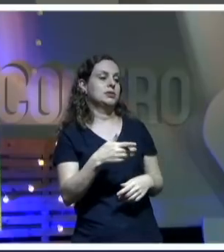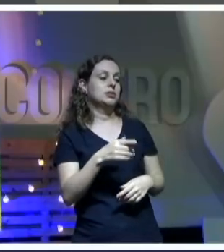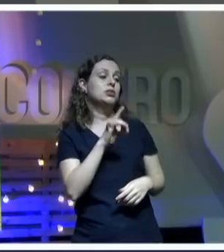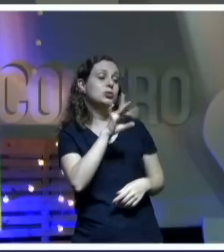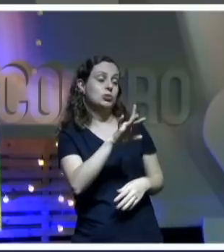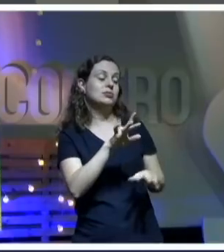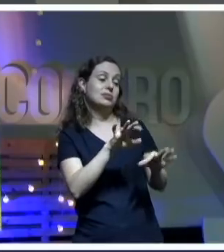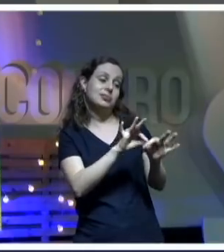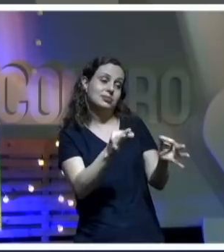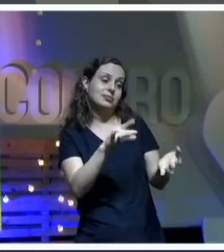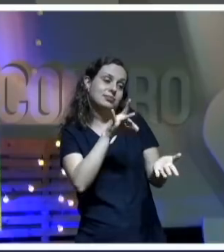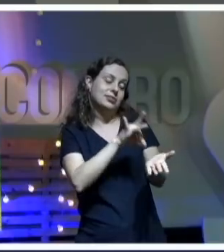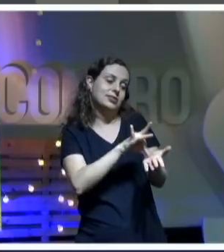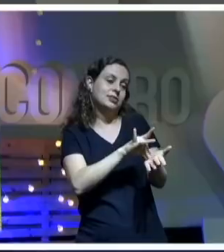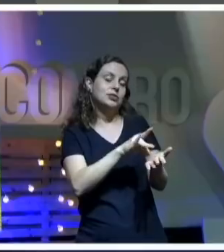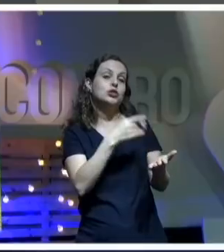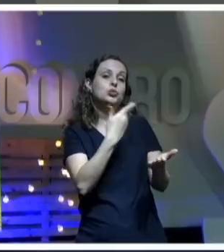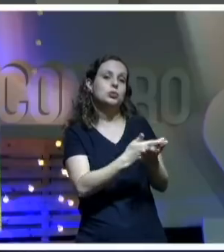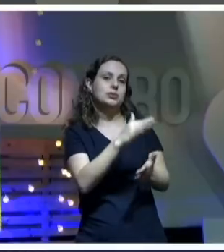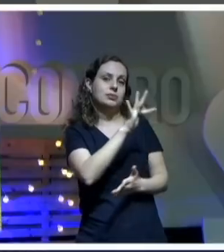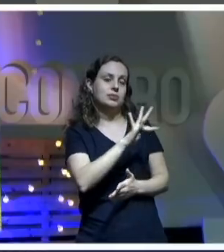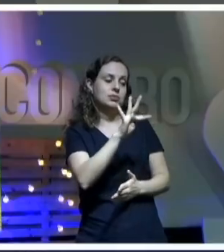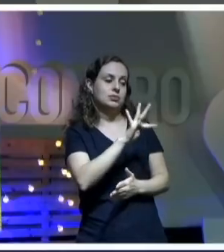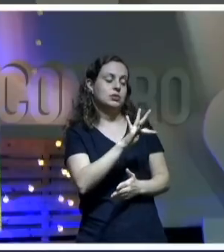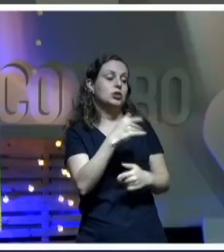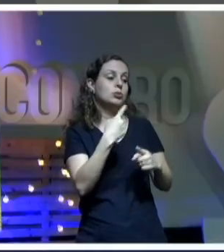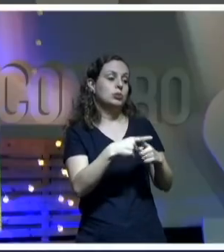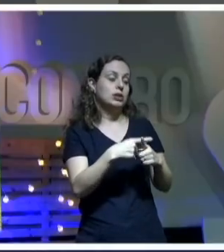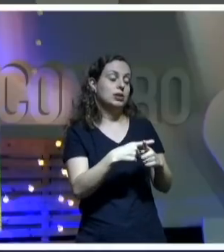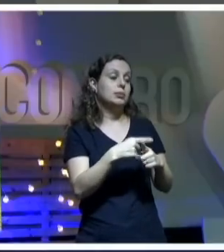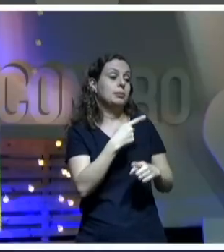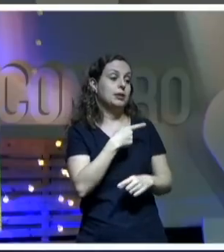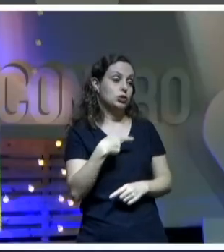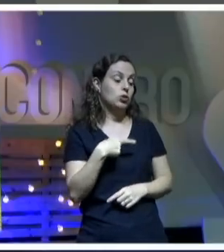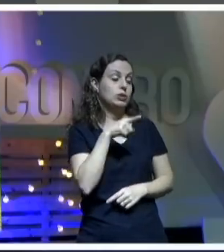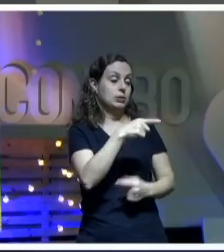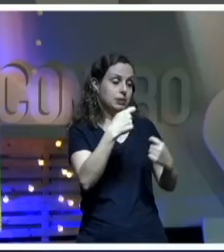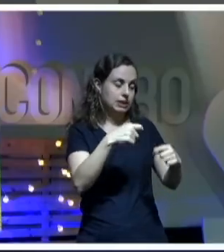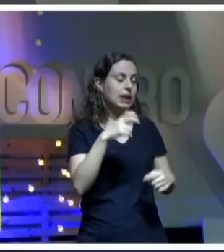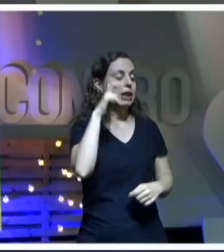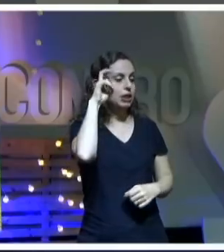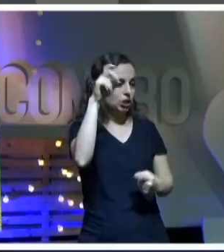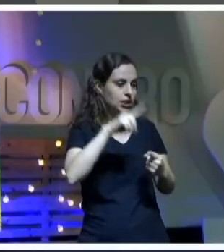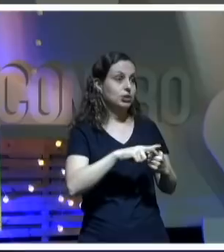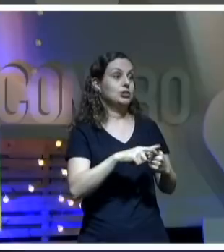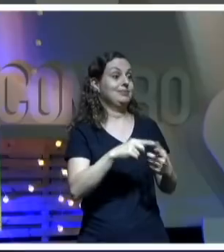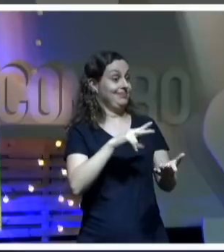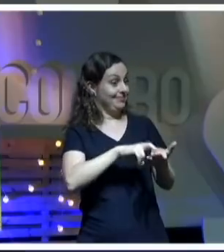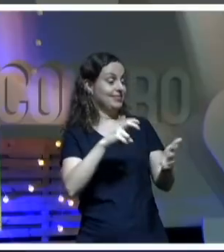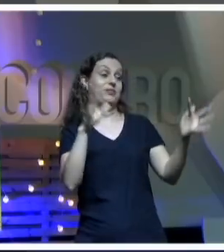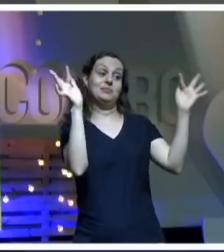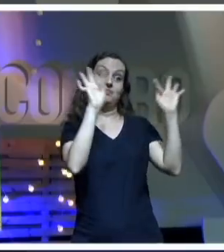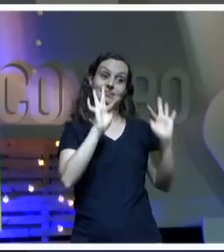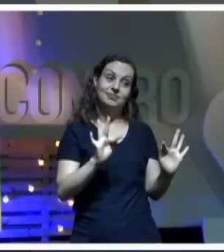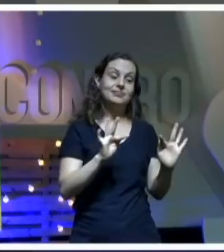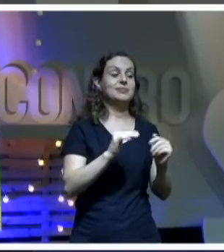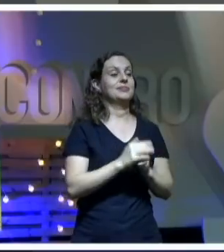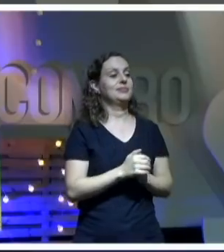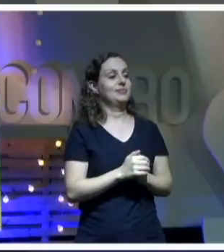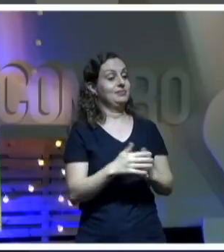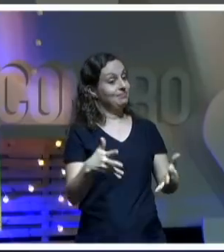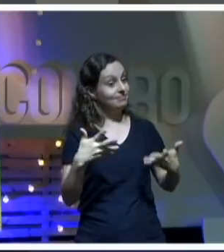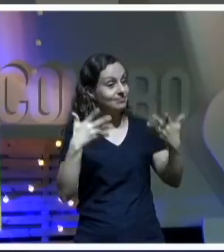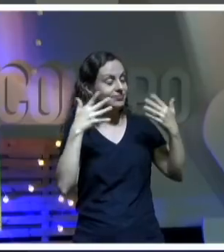só um acadêmico por que passa o pastor você precisa ser muito mais inteligente vibrante entusiasmado porque